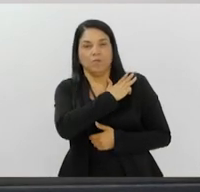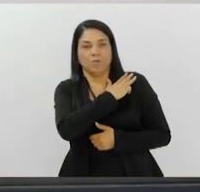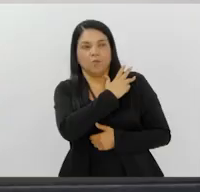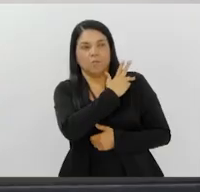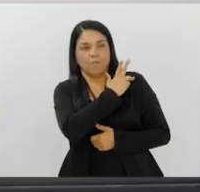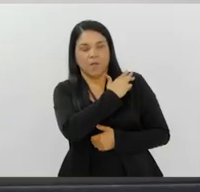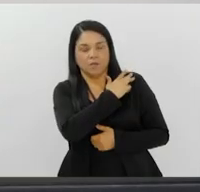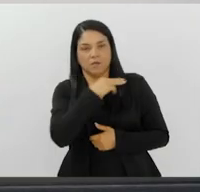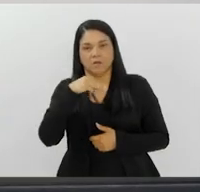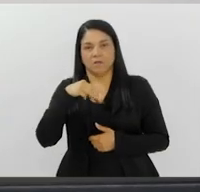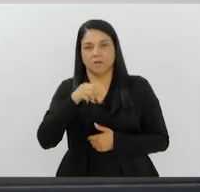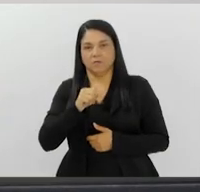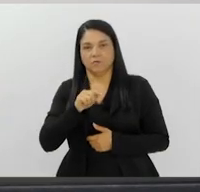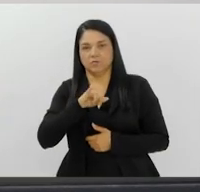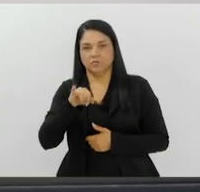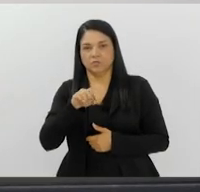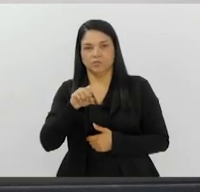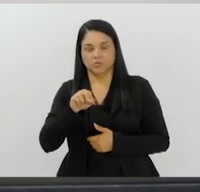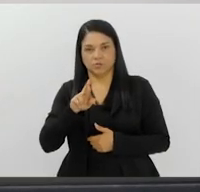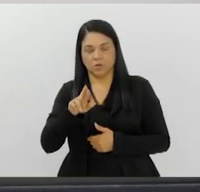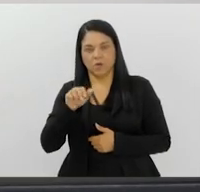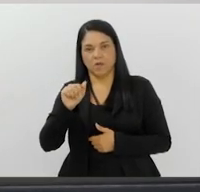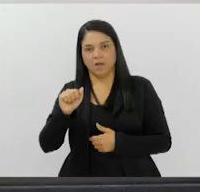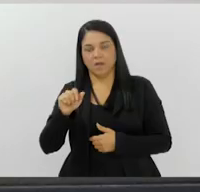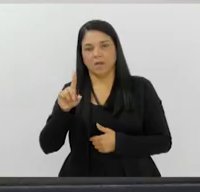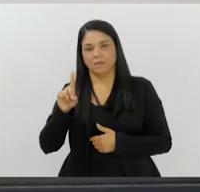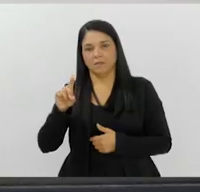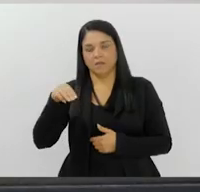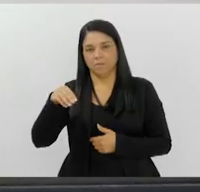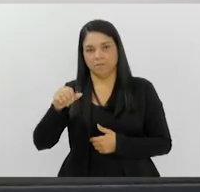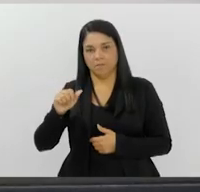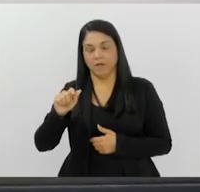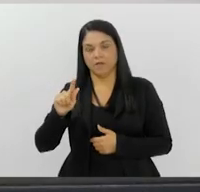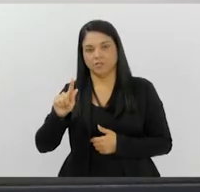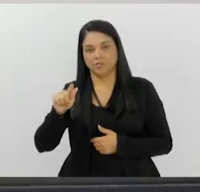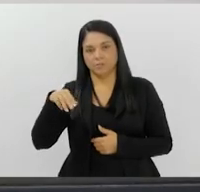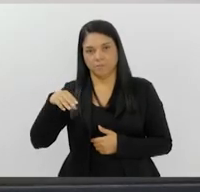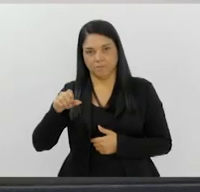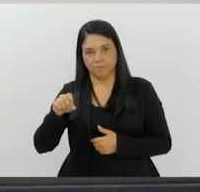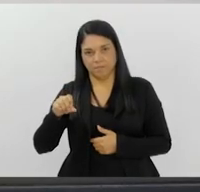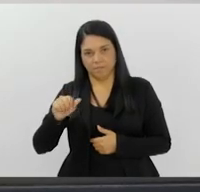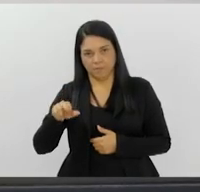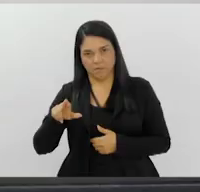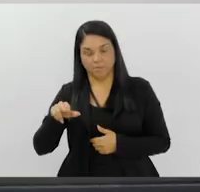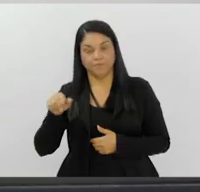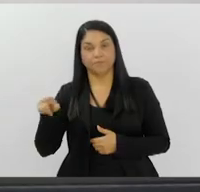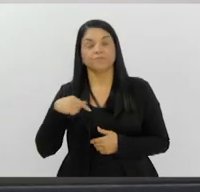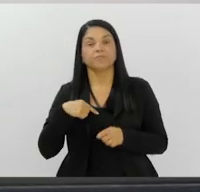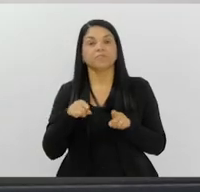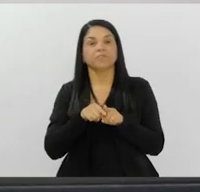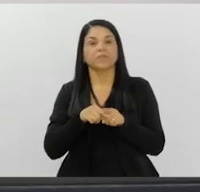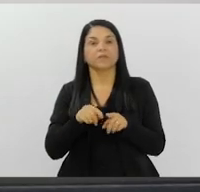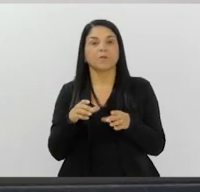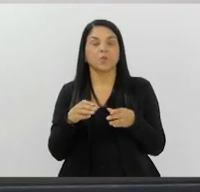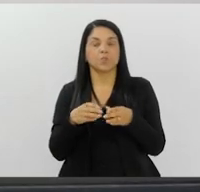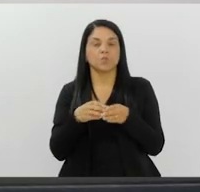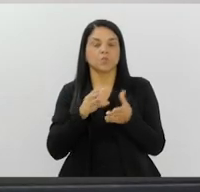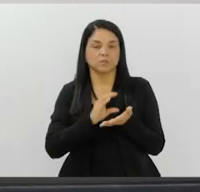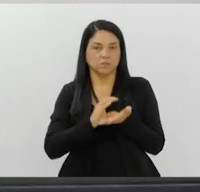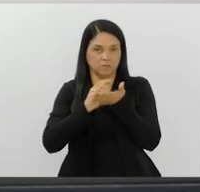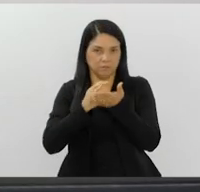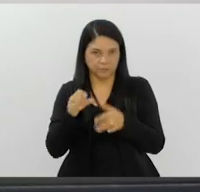inscrição o Vanderley Pereira da do Conselho Municipal eh duas coisas muito Breves